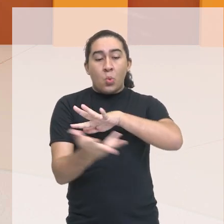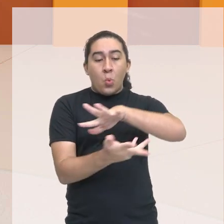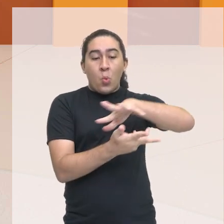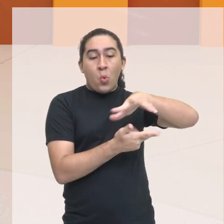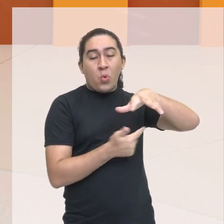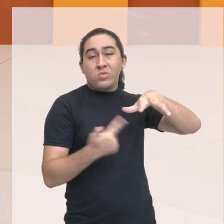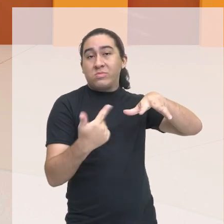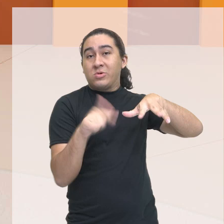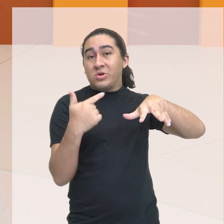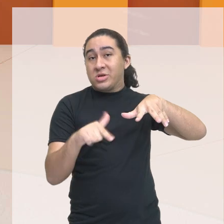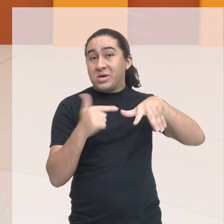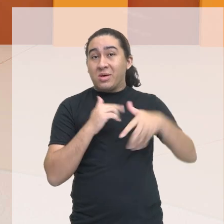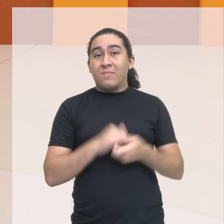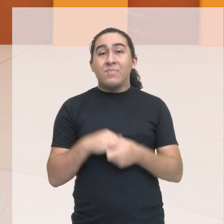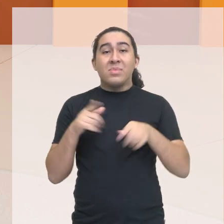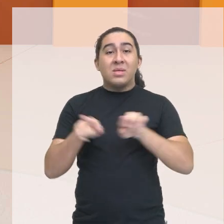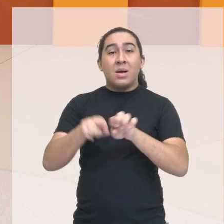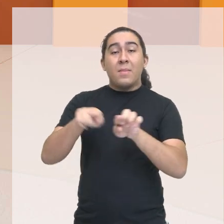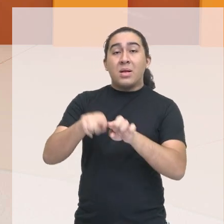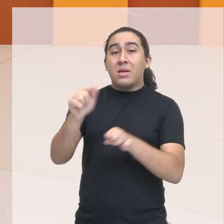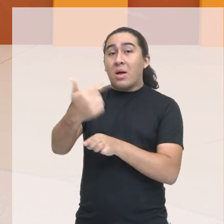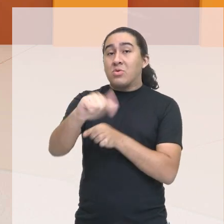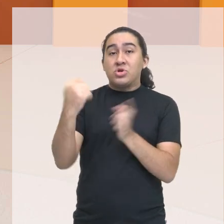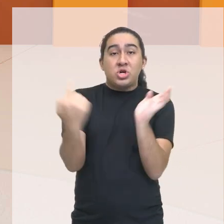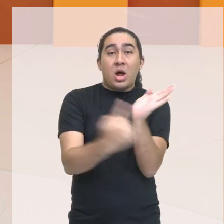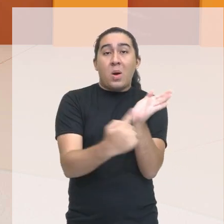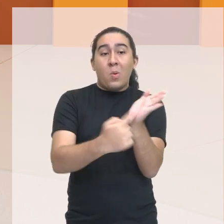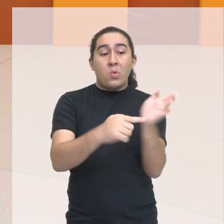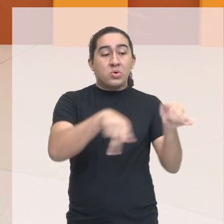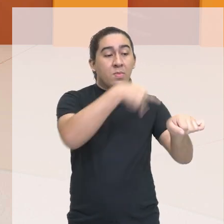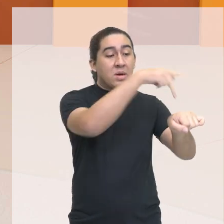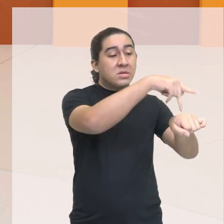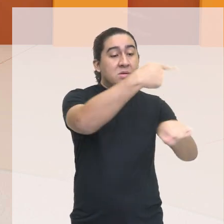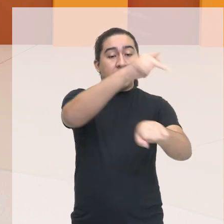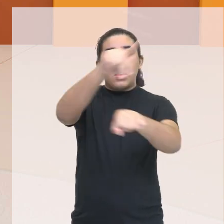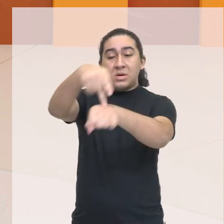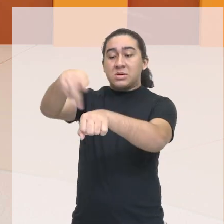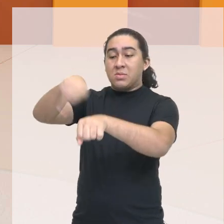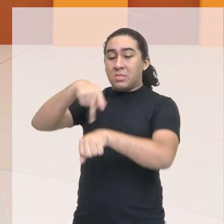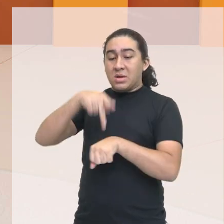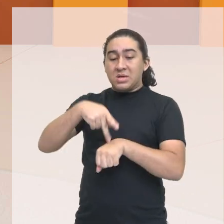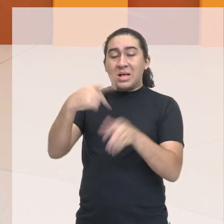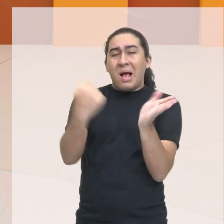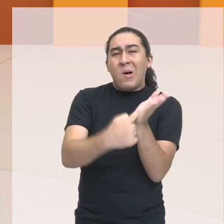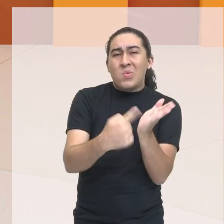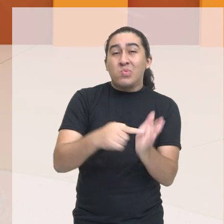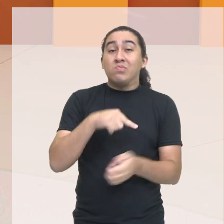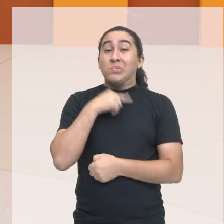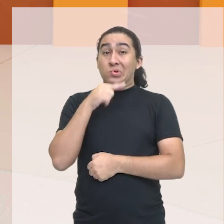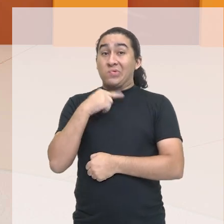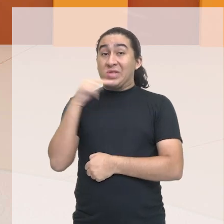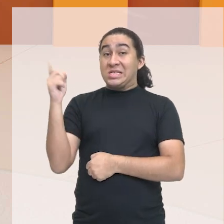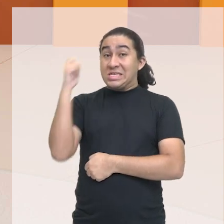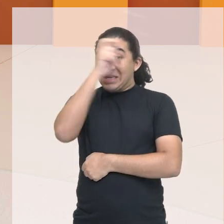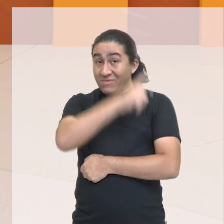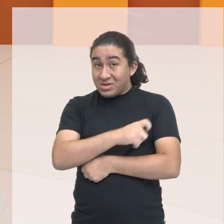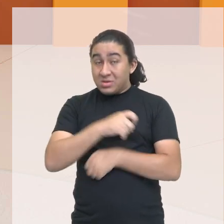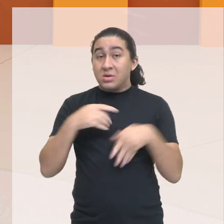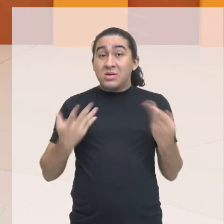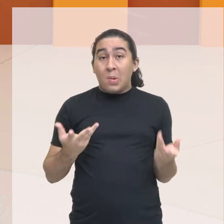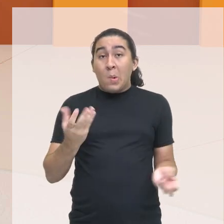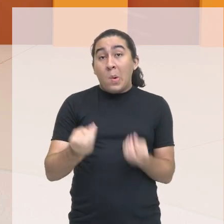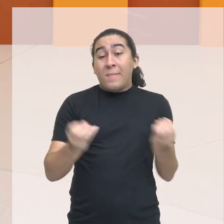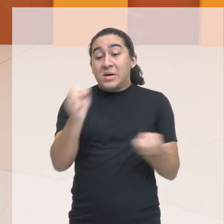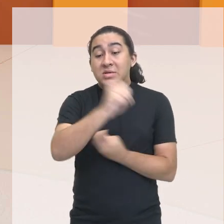você ainda não tinha acordos entre os países. Então, né, de um modo geral, como é que